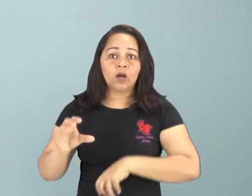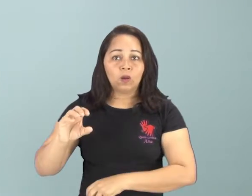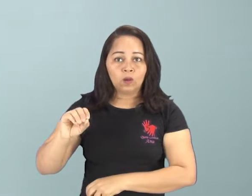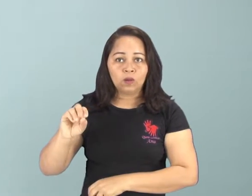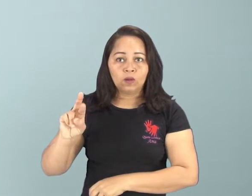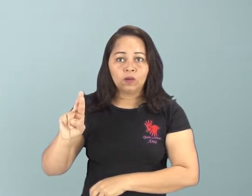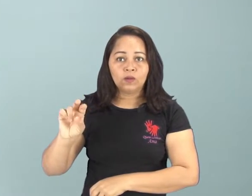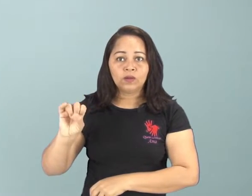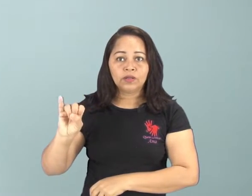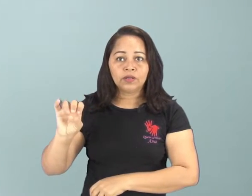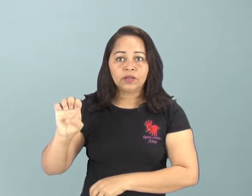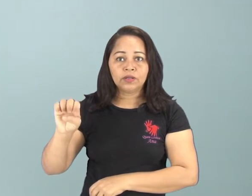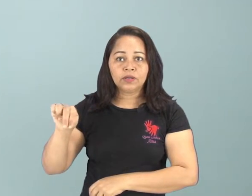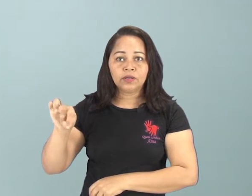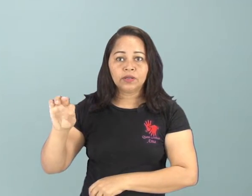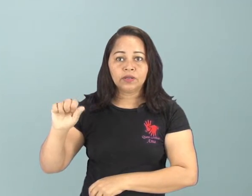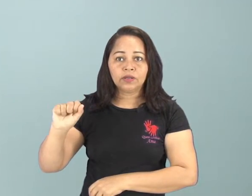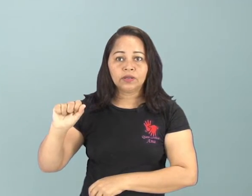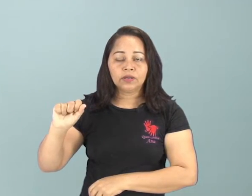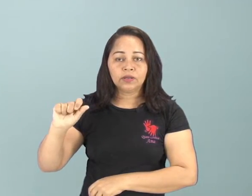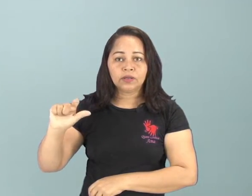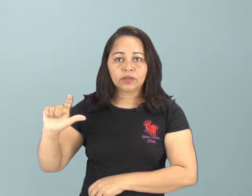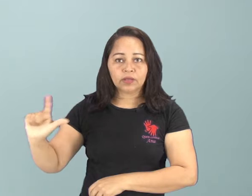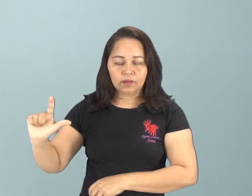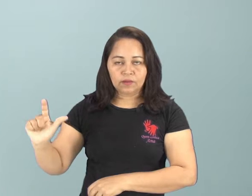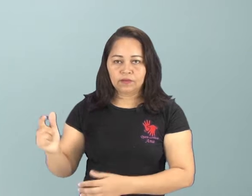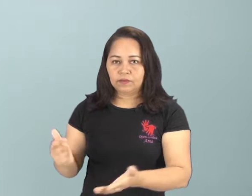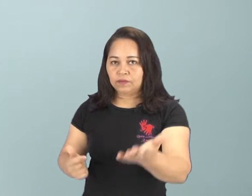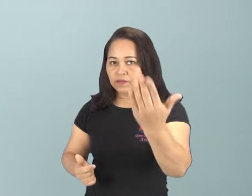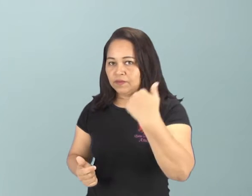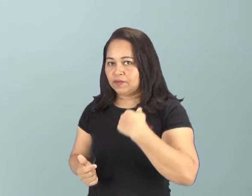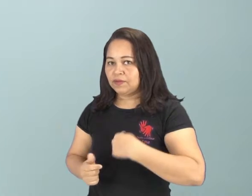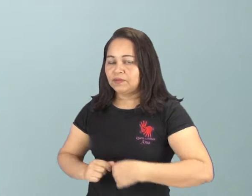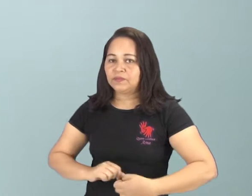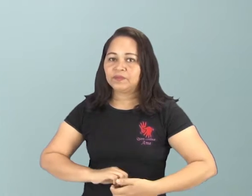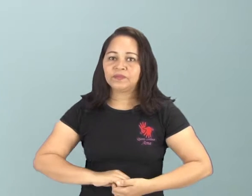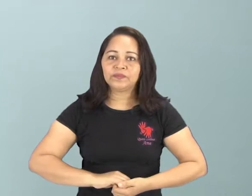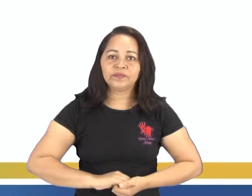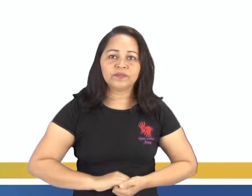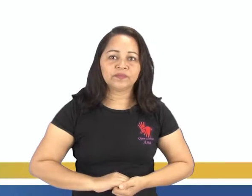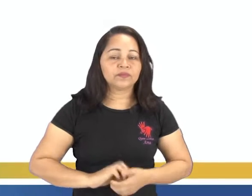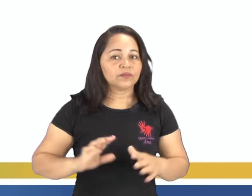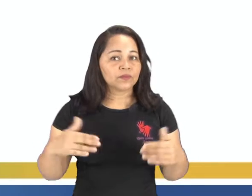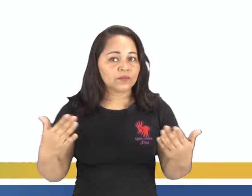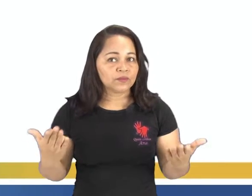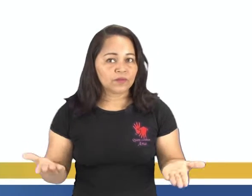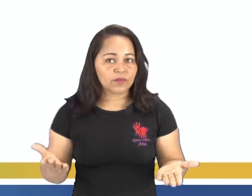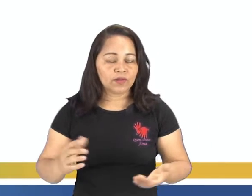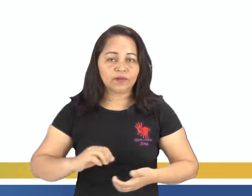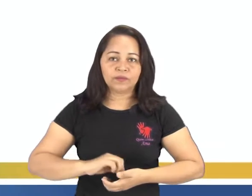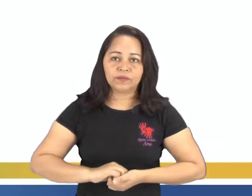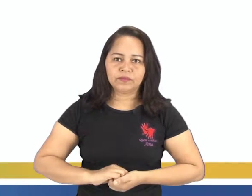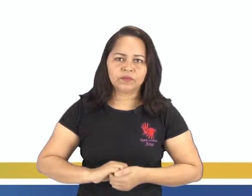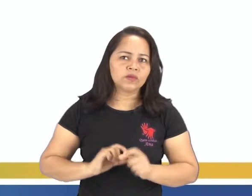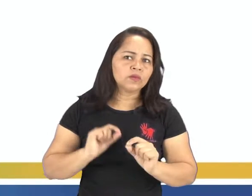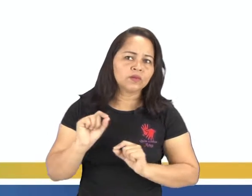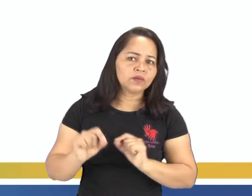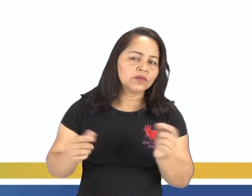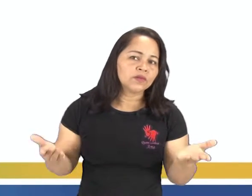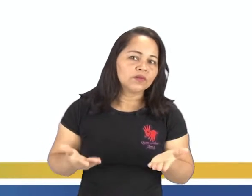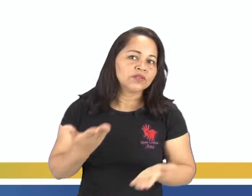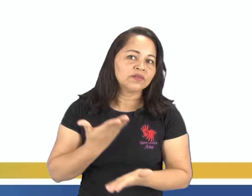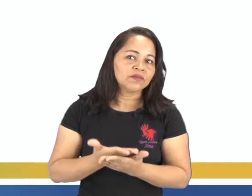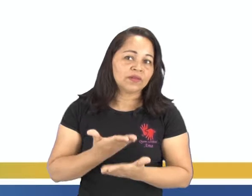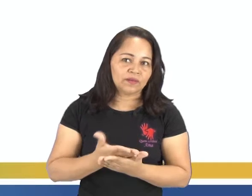oriental. Tem muita coisa aí para a gente descobrir. Vem comigo? Vamos lá? Então, o que veremos na aula